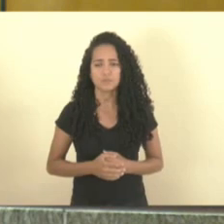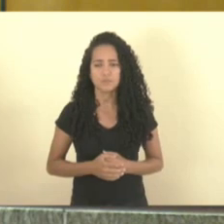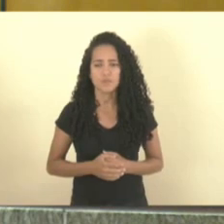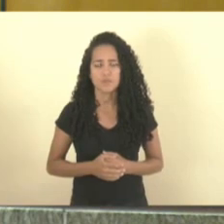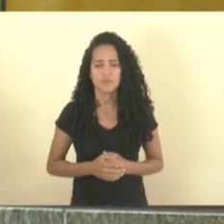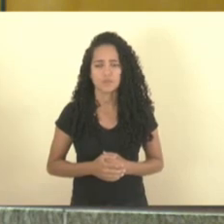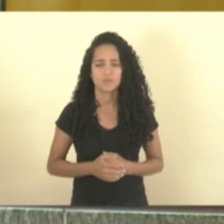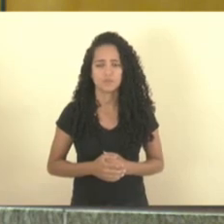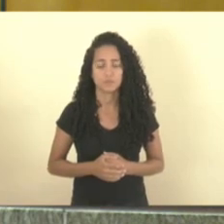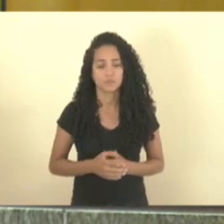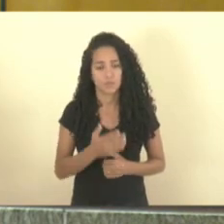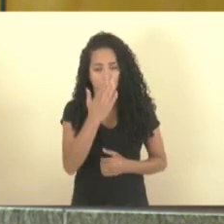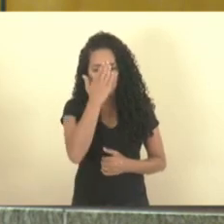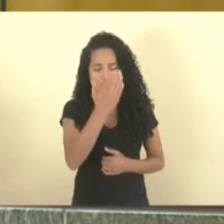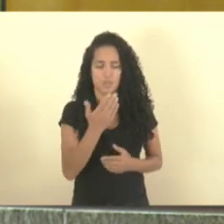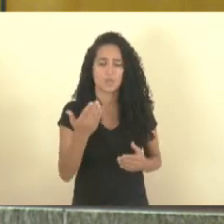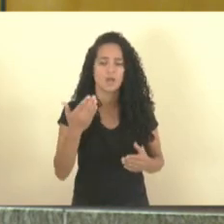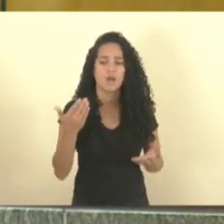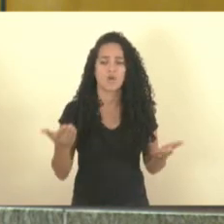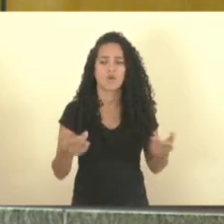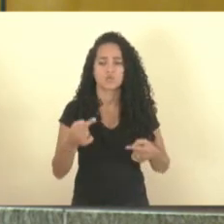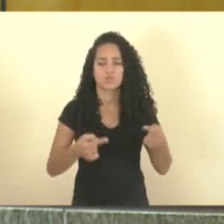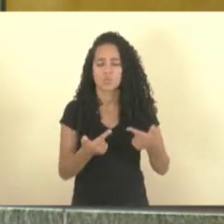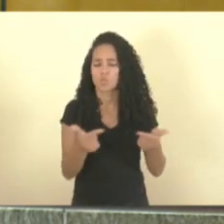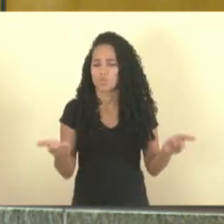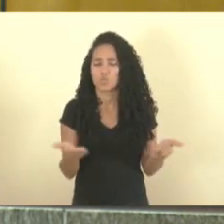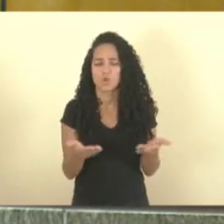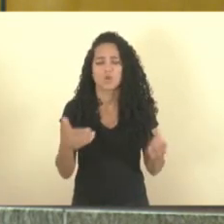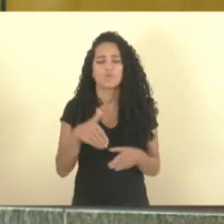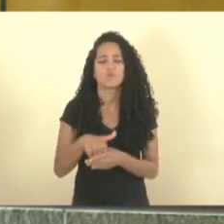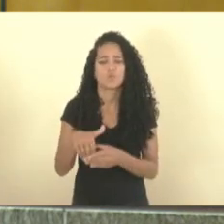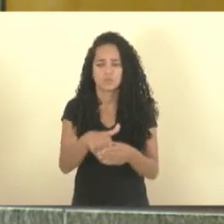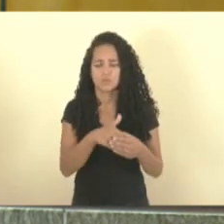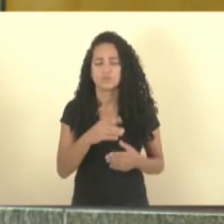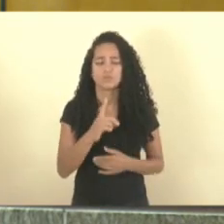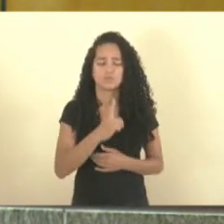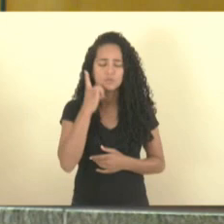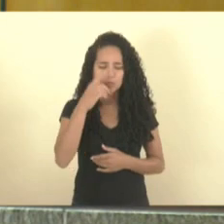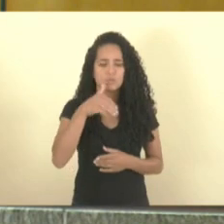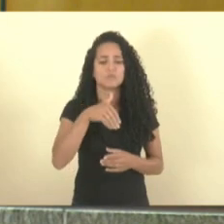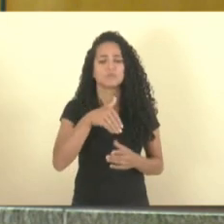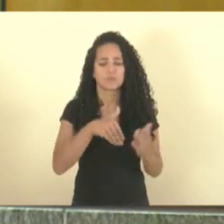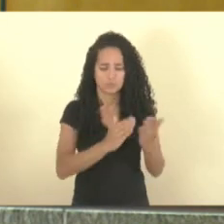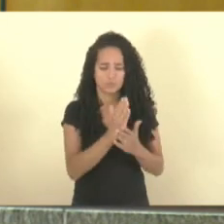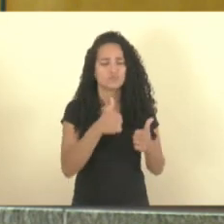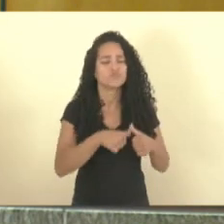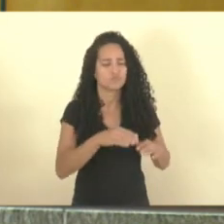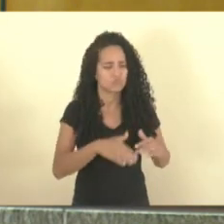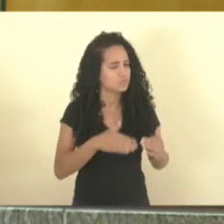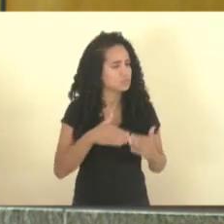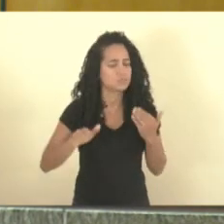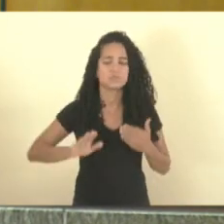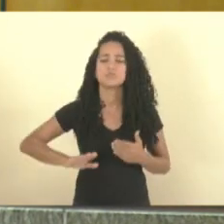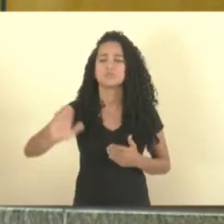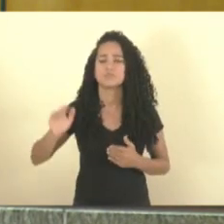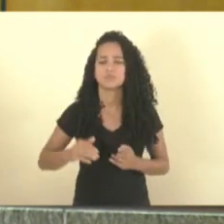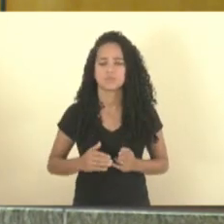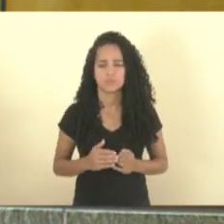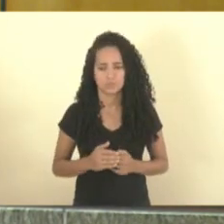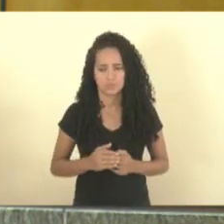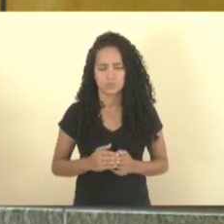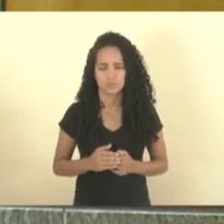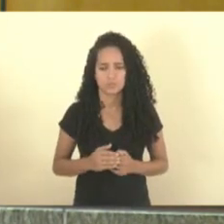4 votos sim ou não. Ok, muito obrigado. Em discussão, não havendo quem queira discutir, em votação, os deputados e deputadas que aprovam permaneçam como estão, os contrários se